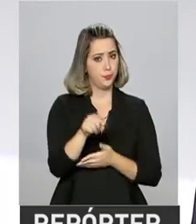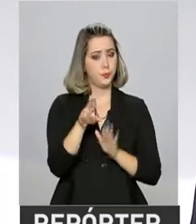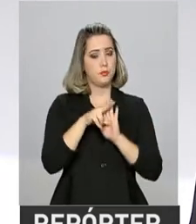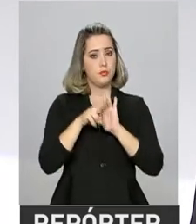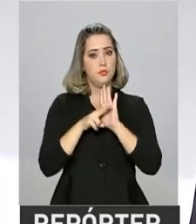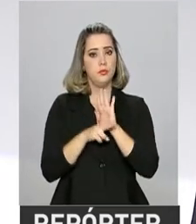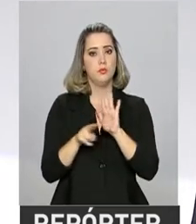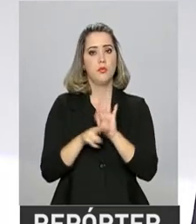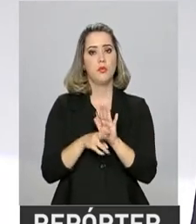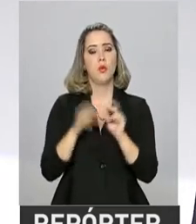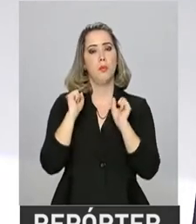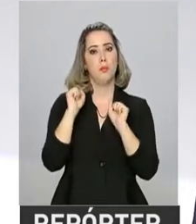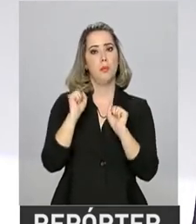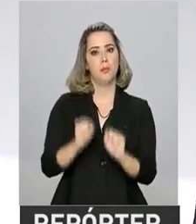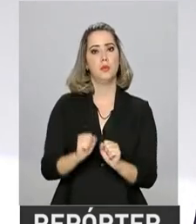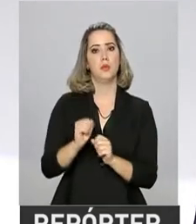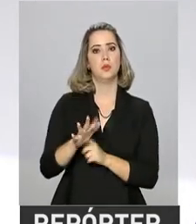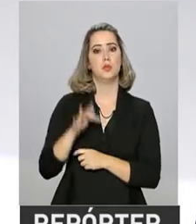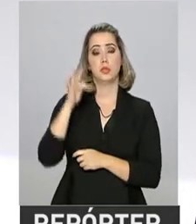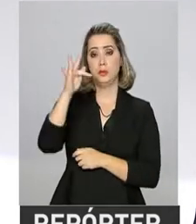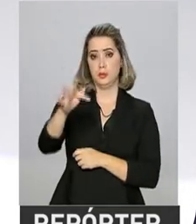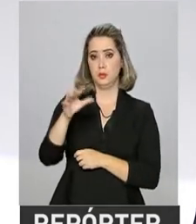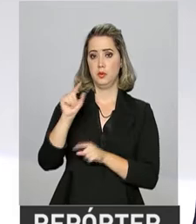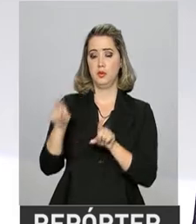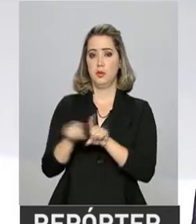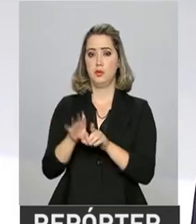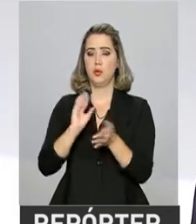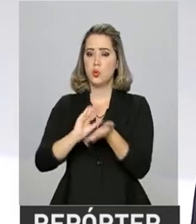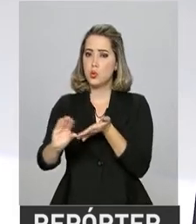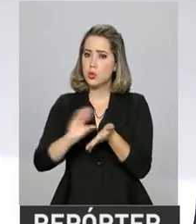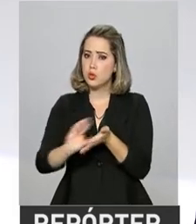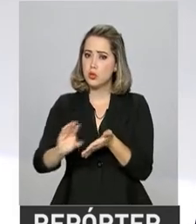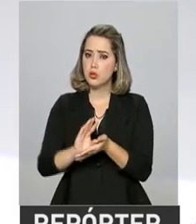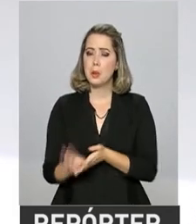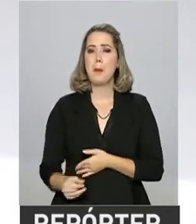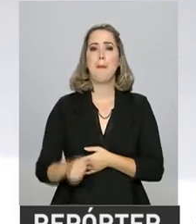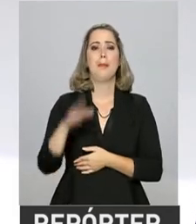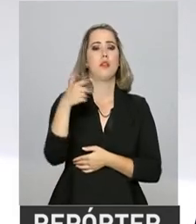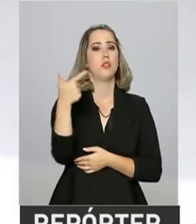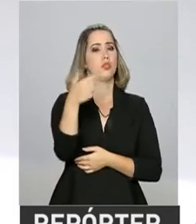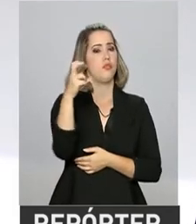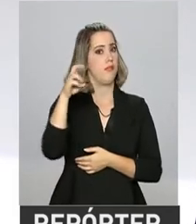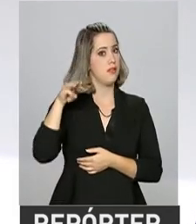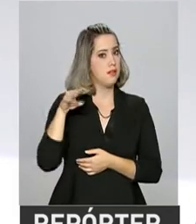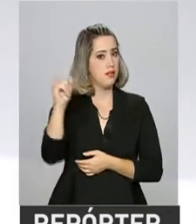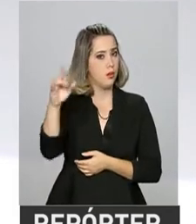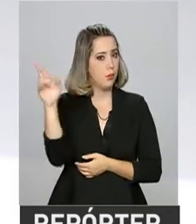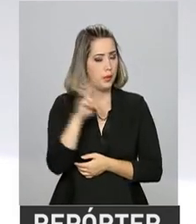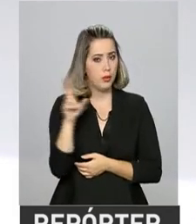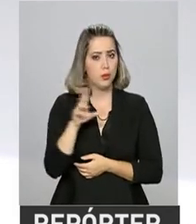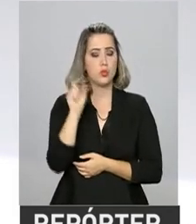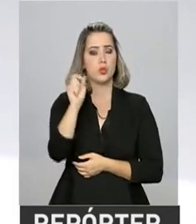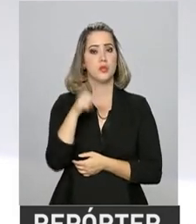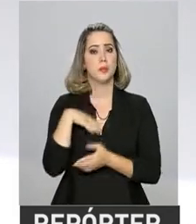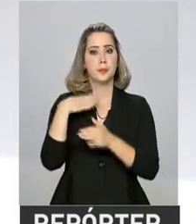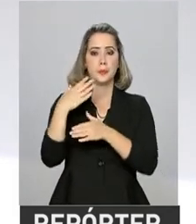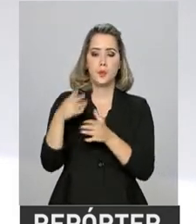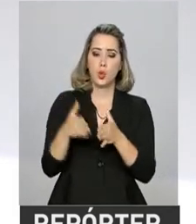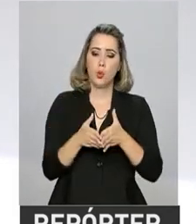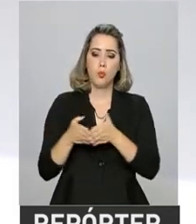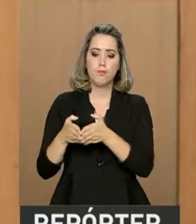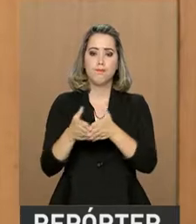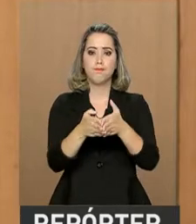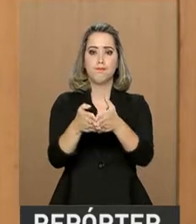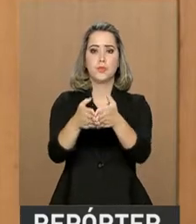medidas viabilize nos próximos anos investimentos da ordem de 25 bilhões de reais nos portos do